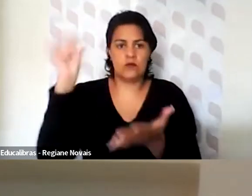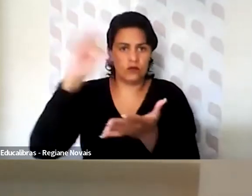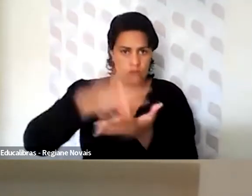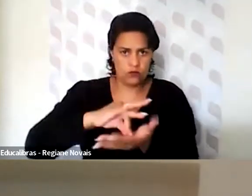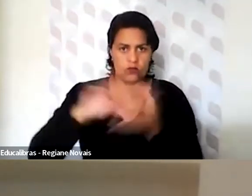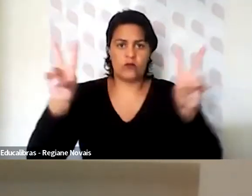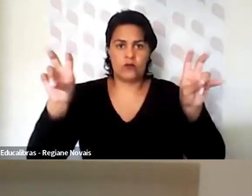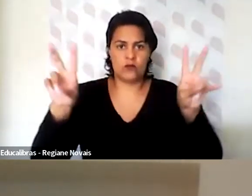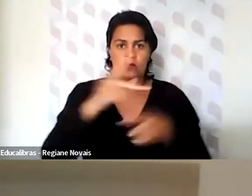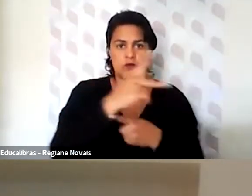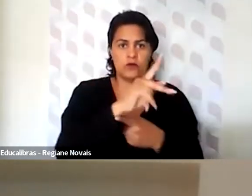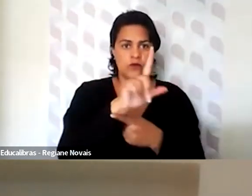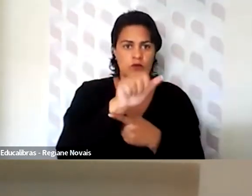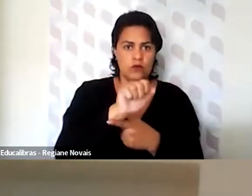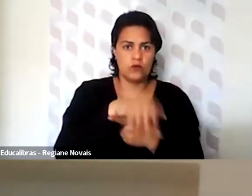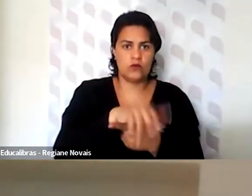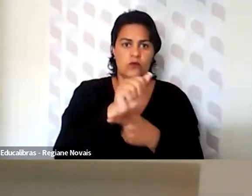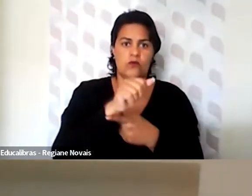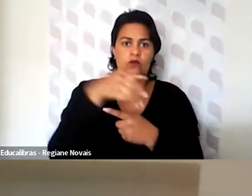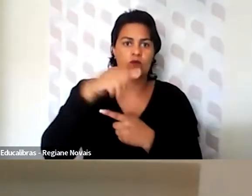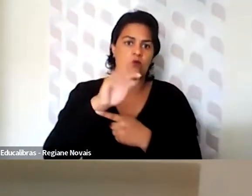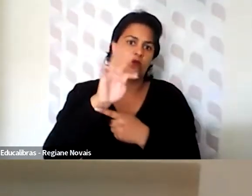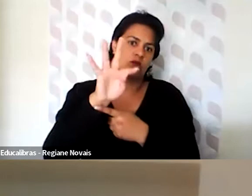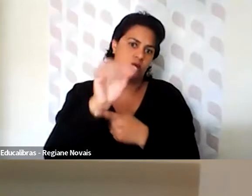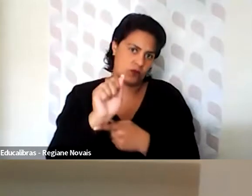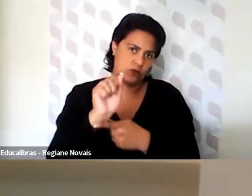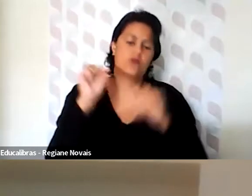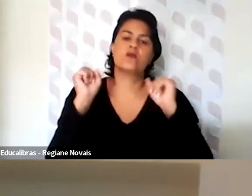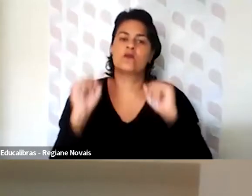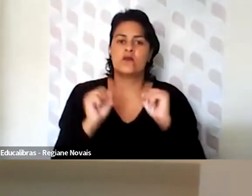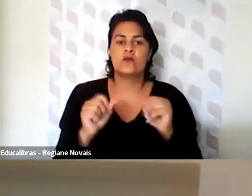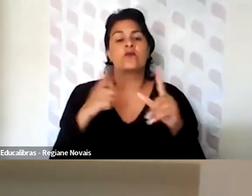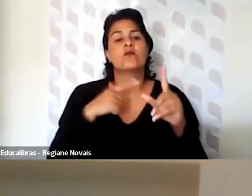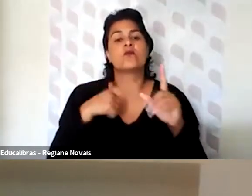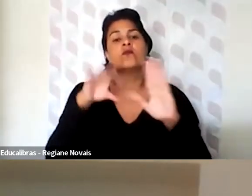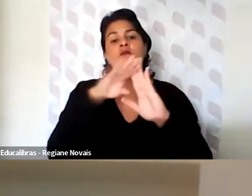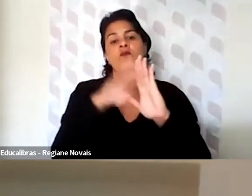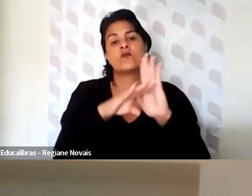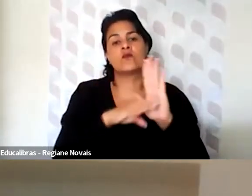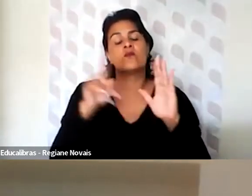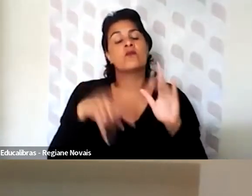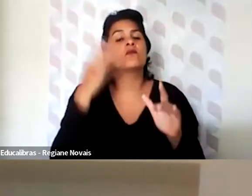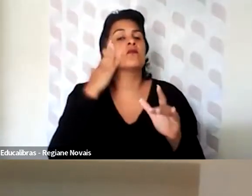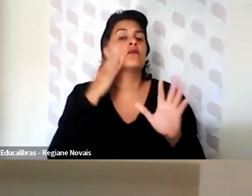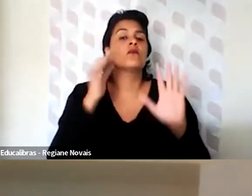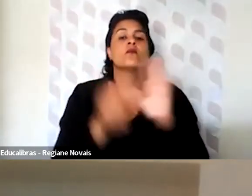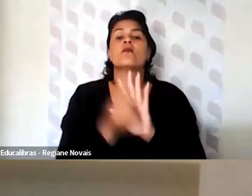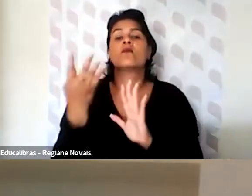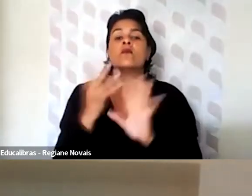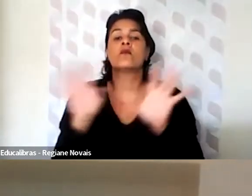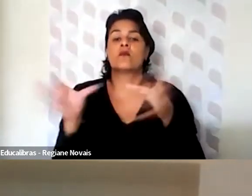o plenamata.eco, a Natura tem métricas para saber com quantas comunidades está operando, qual o grau